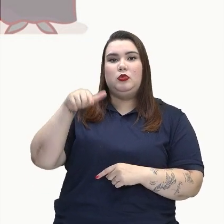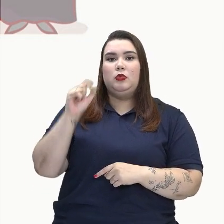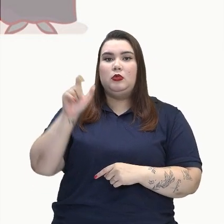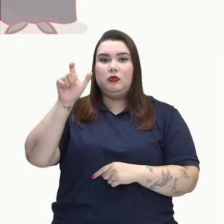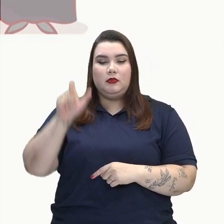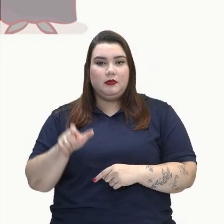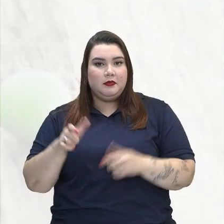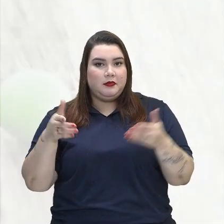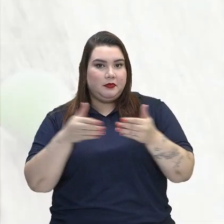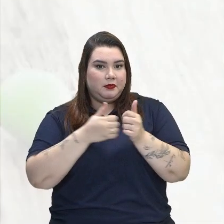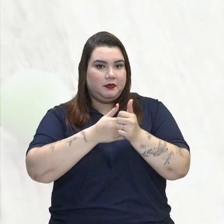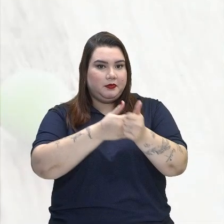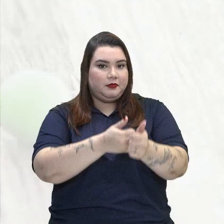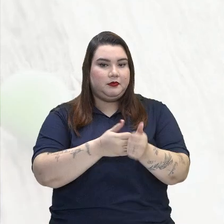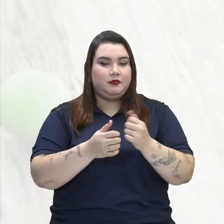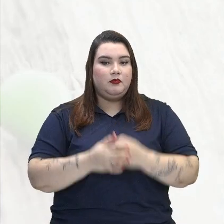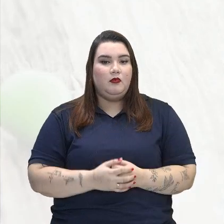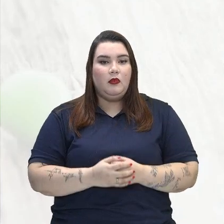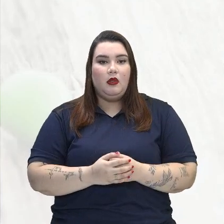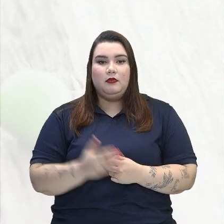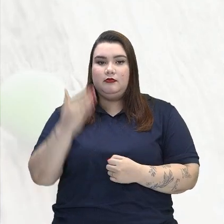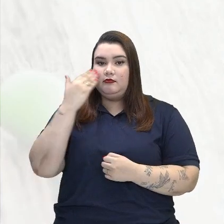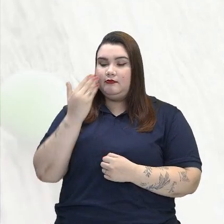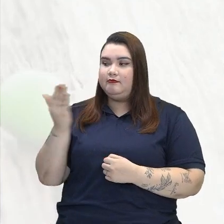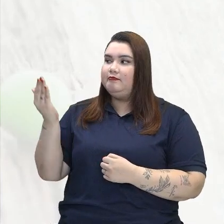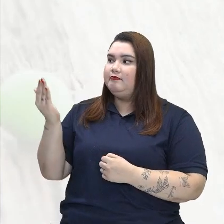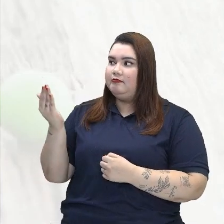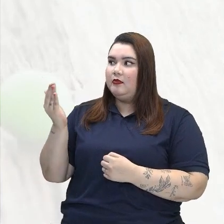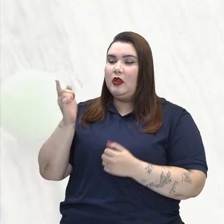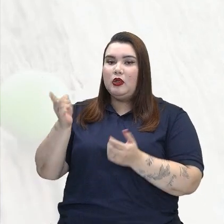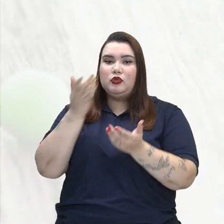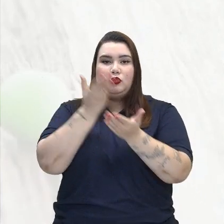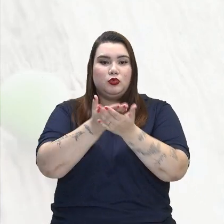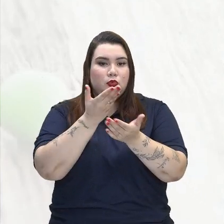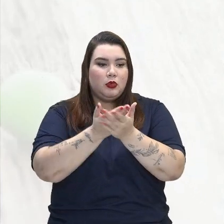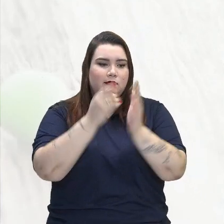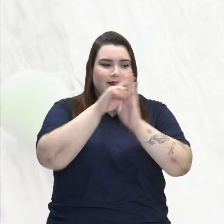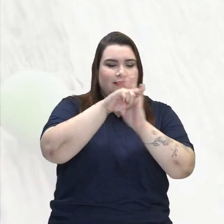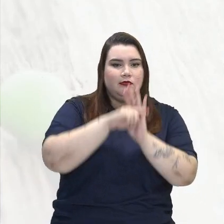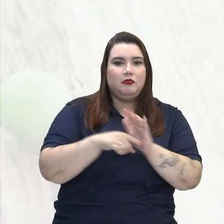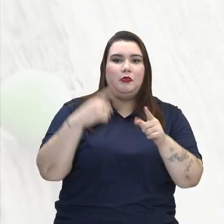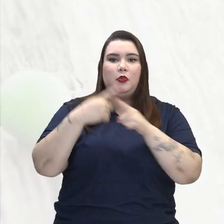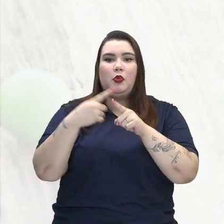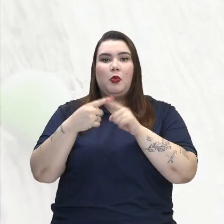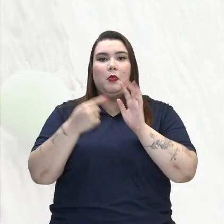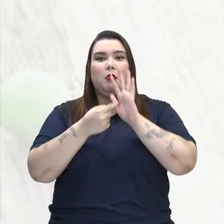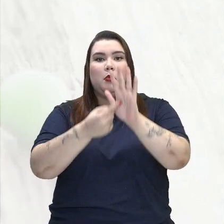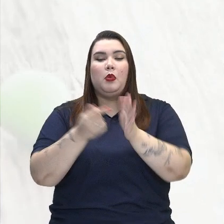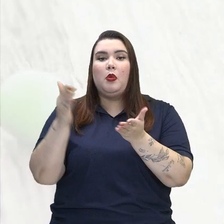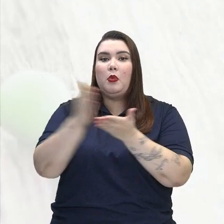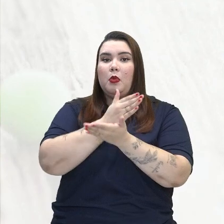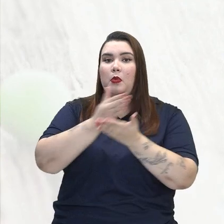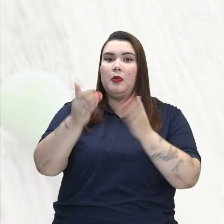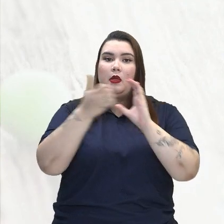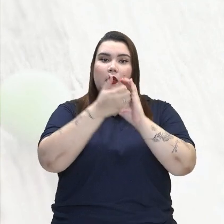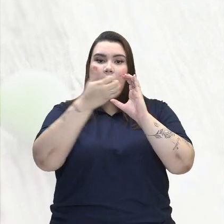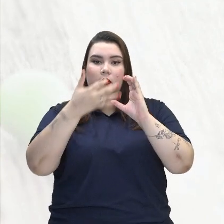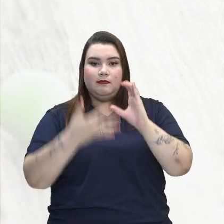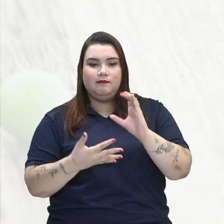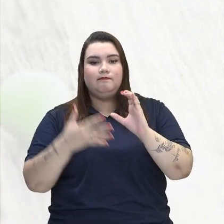Vamos acompanhar aí? Então, ele estudou as ervilhas porque elas apresentavam algumas características que eram